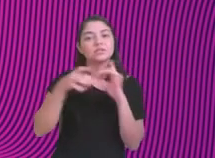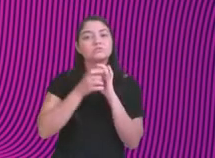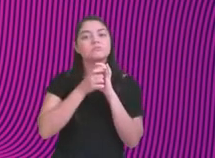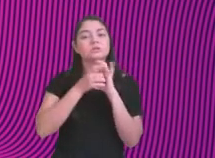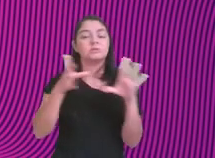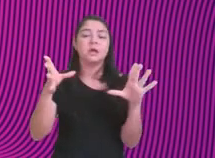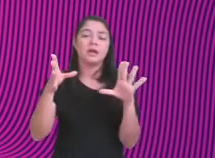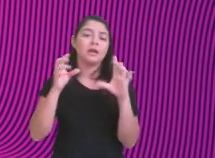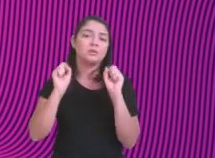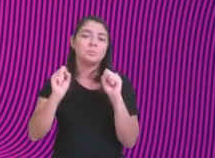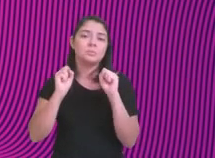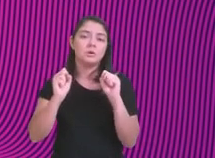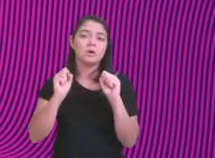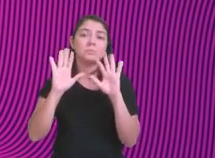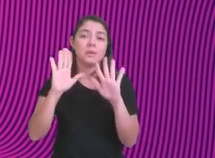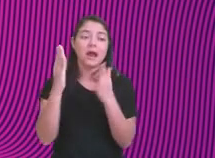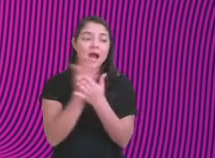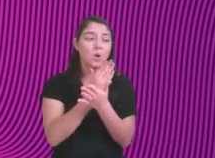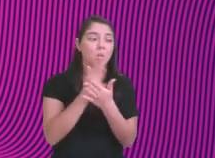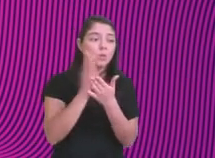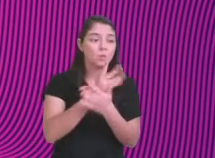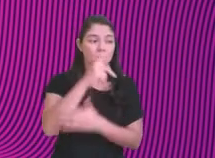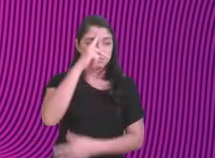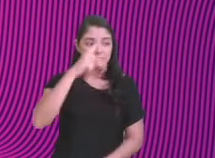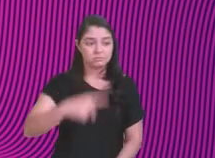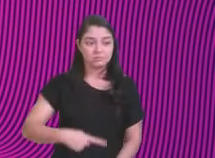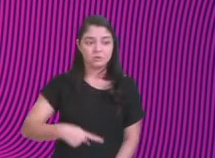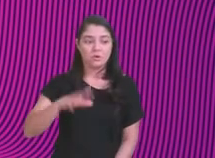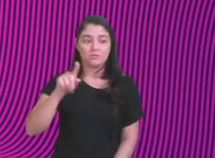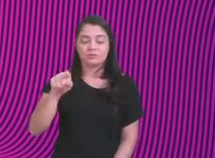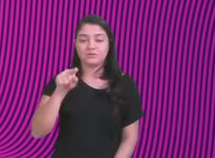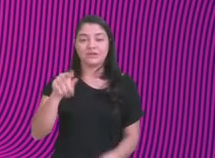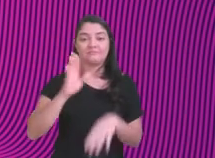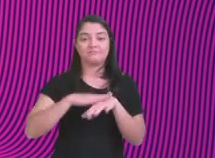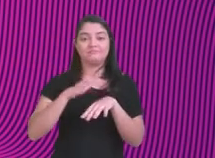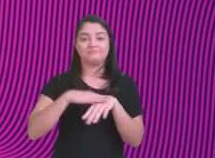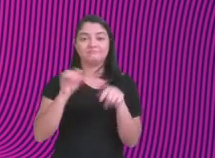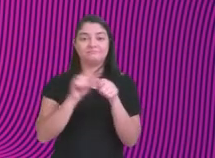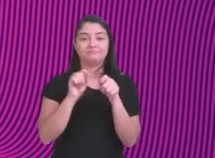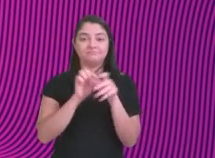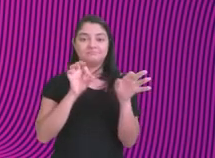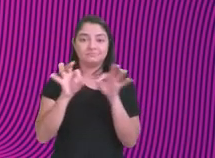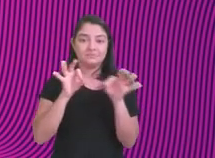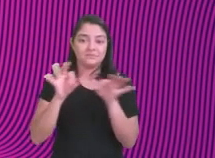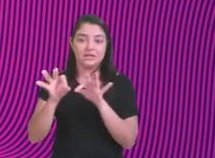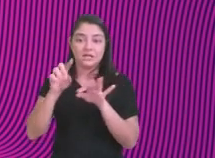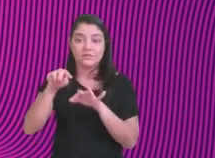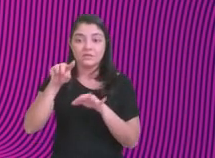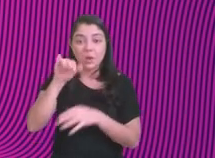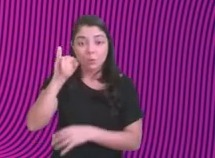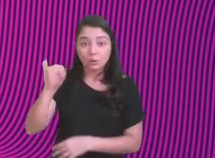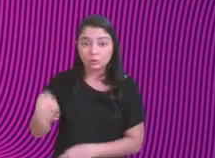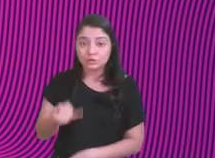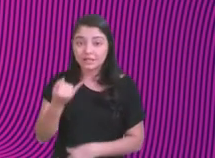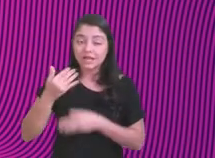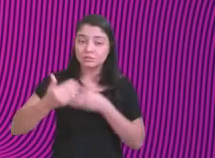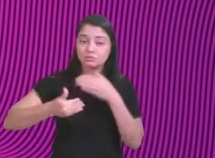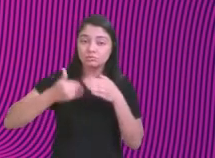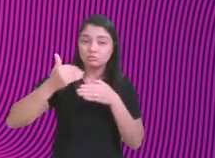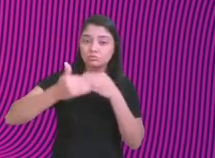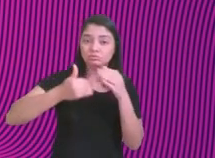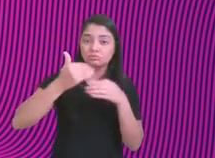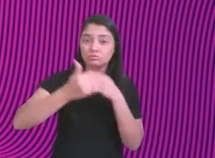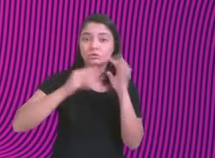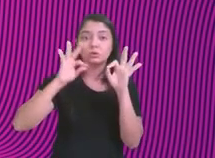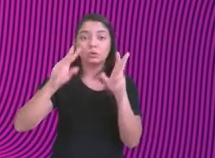etapas você faz, e a partir do momento que ele vai tendo habilidade, ele vai tendo a oportunidade de completar todas as etapas e fazer a cirurgia de